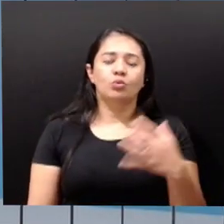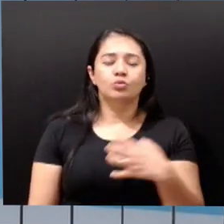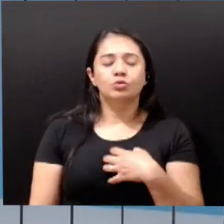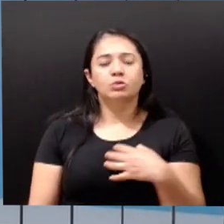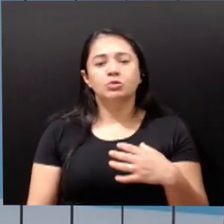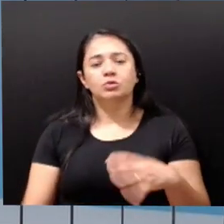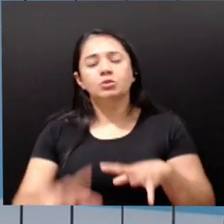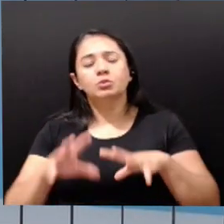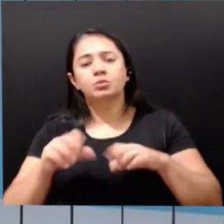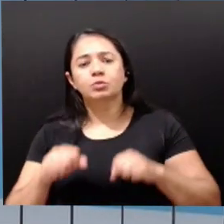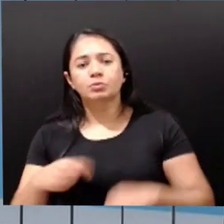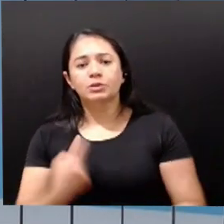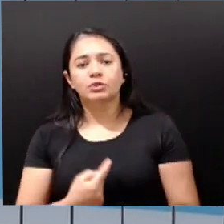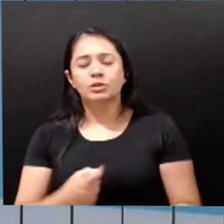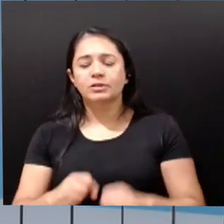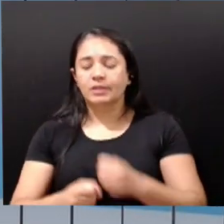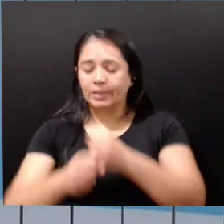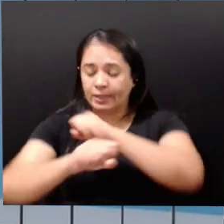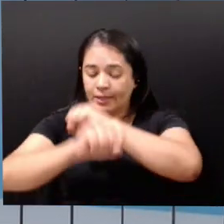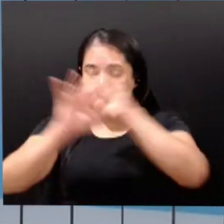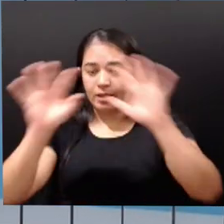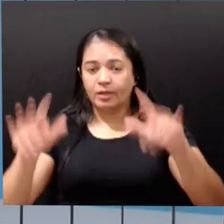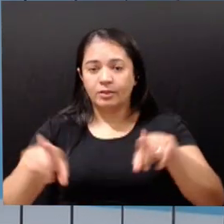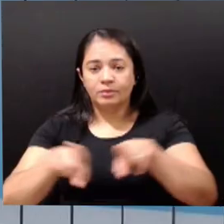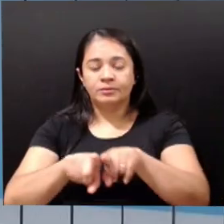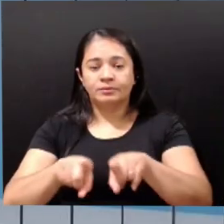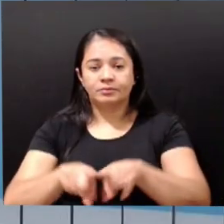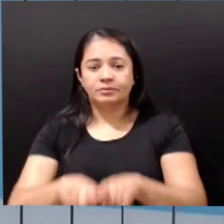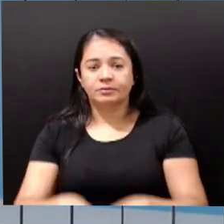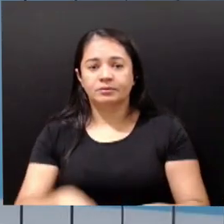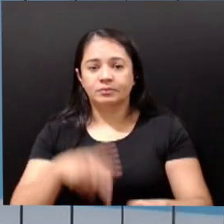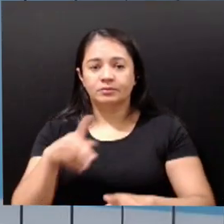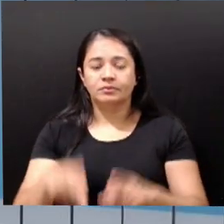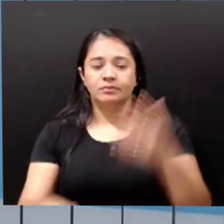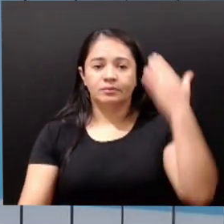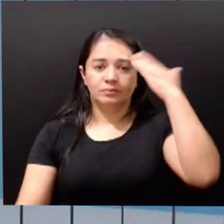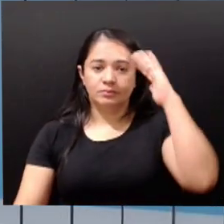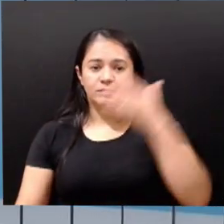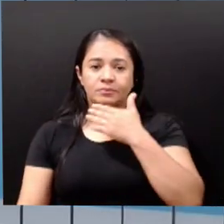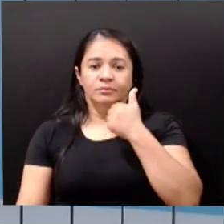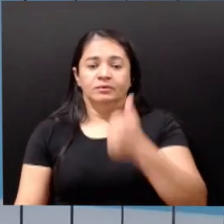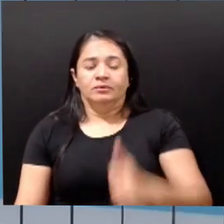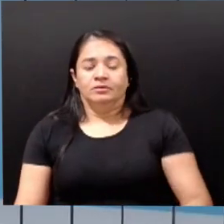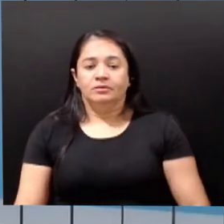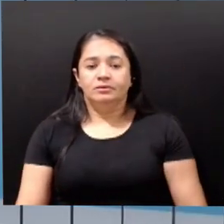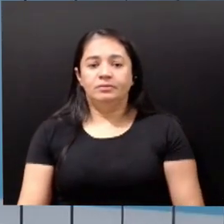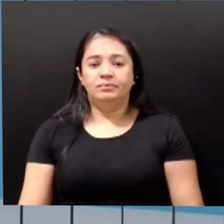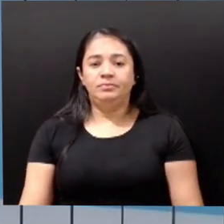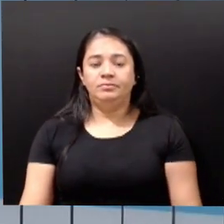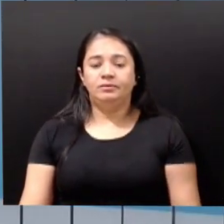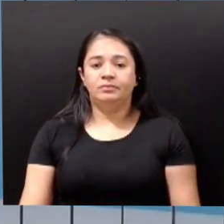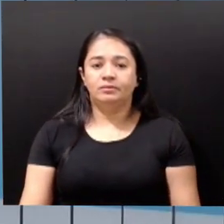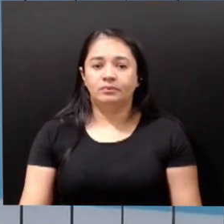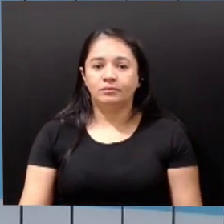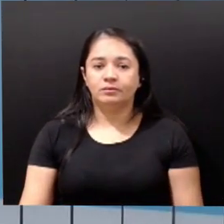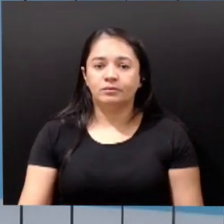outras vias de contaminação? Para a gente deixar aqui claro também, né, para a população entender melhor esse